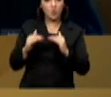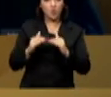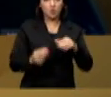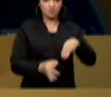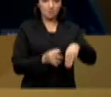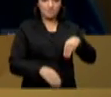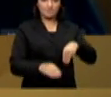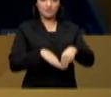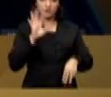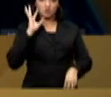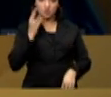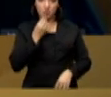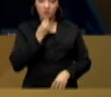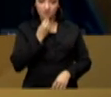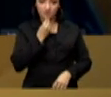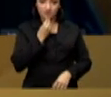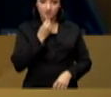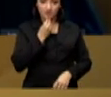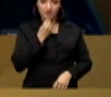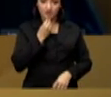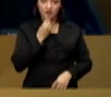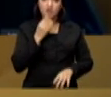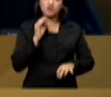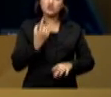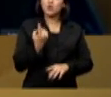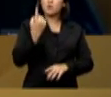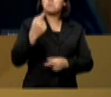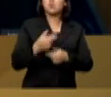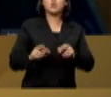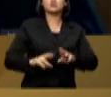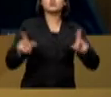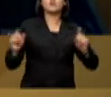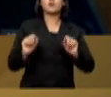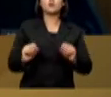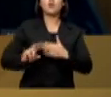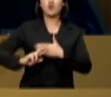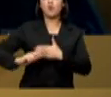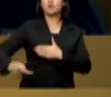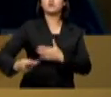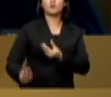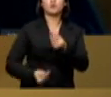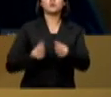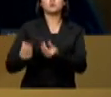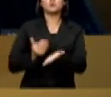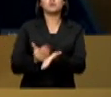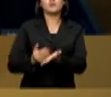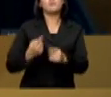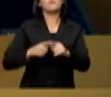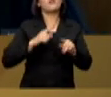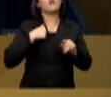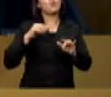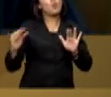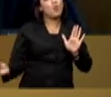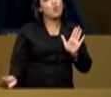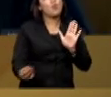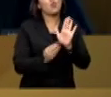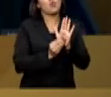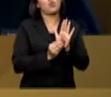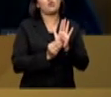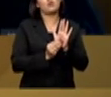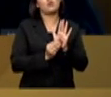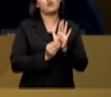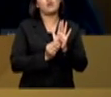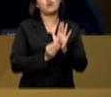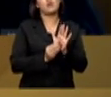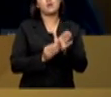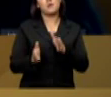ministro Dias Toffoli, salvo quanto à modulação, porque previ essa possibilidade de